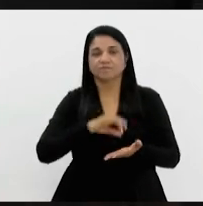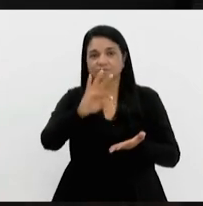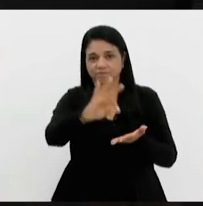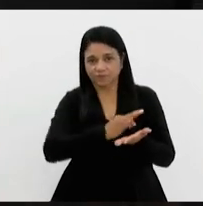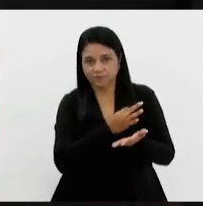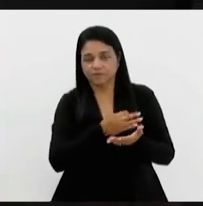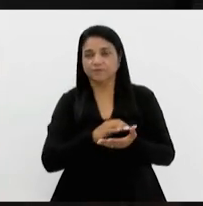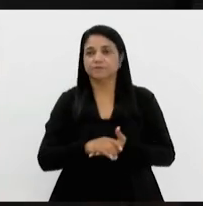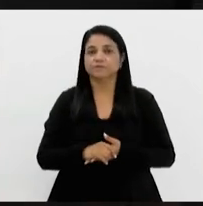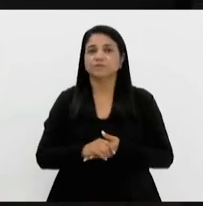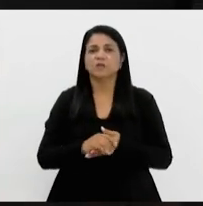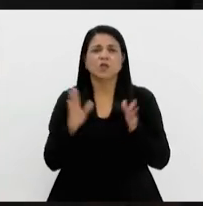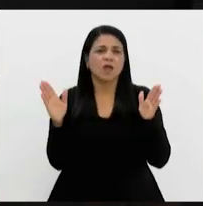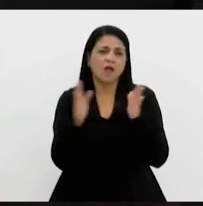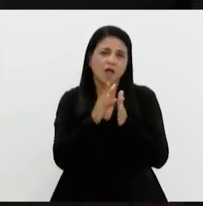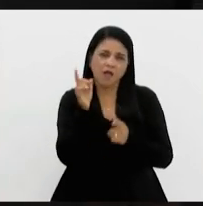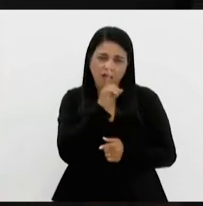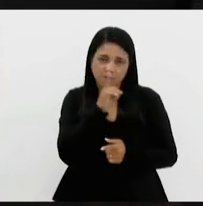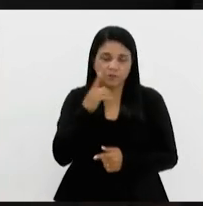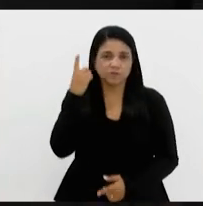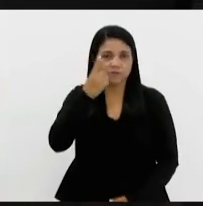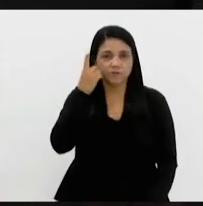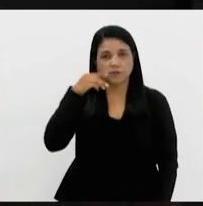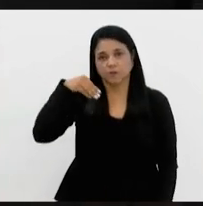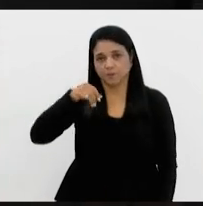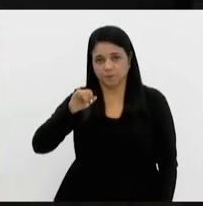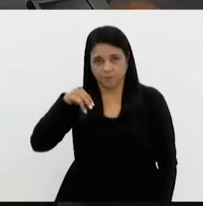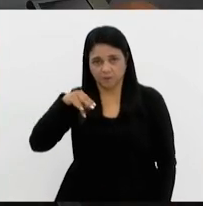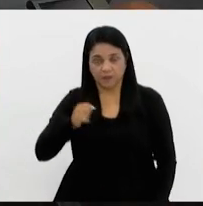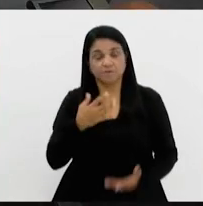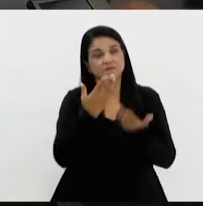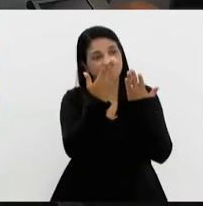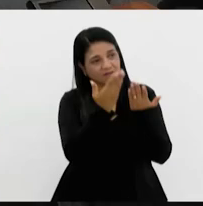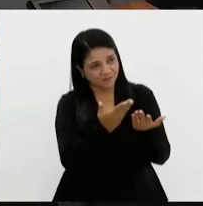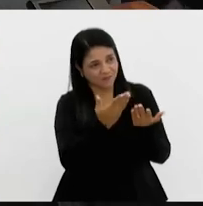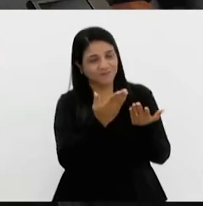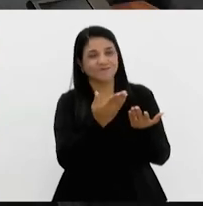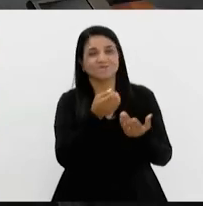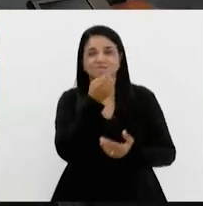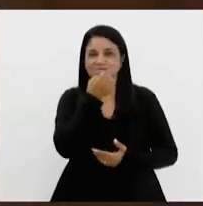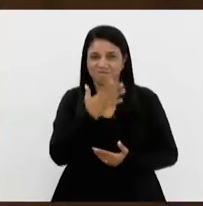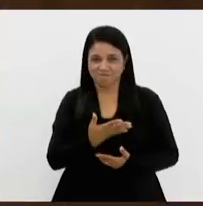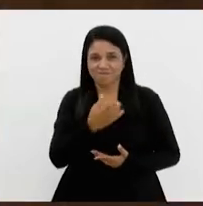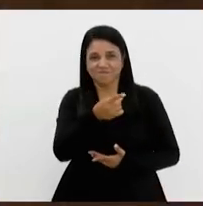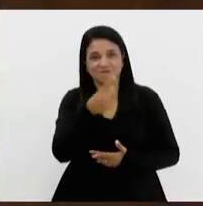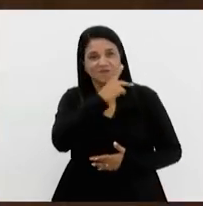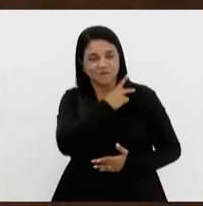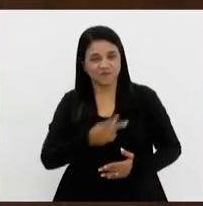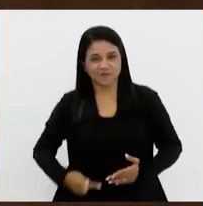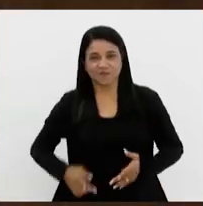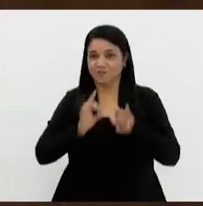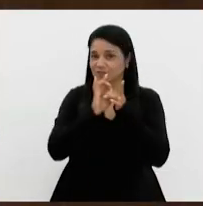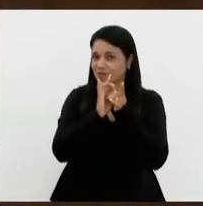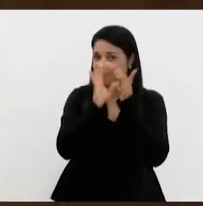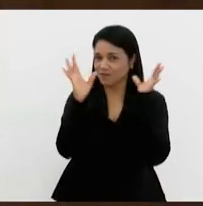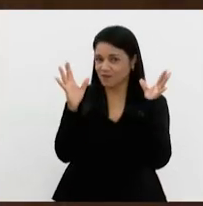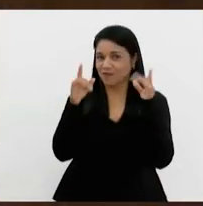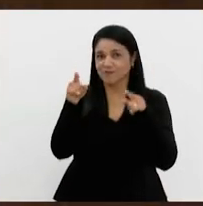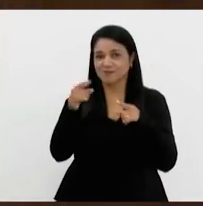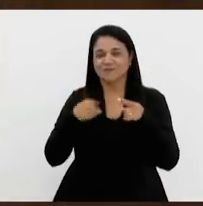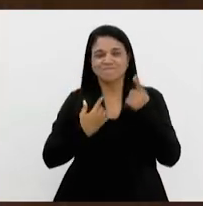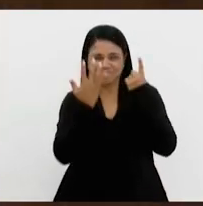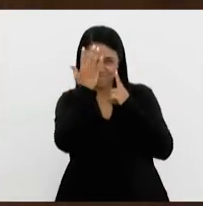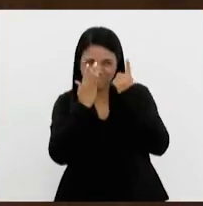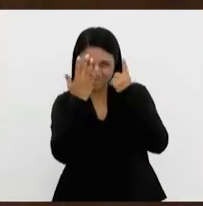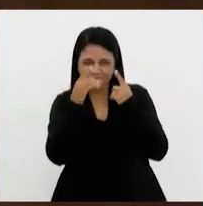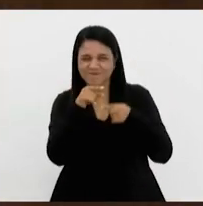uma curtíssima declaração. Primeiro, saudar a Vossa Excelência, presidente democrático e folião, ainda está